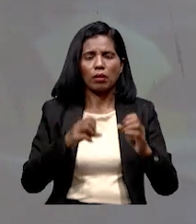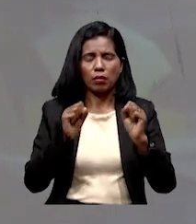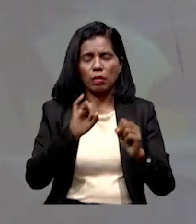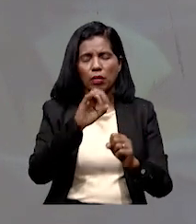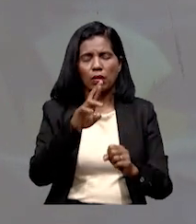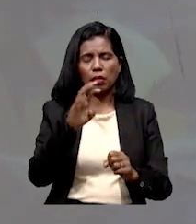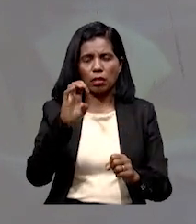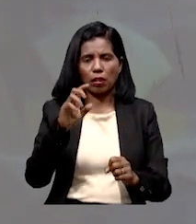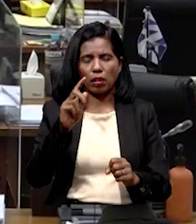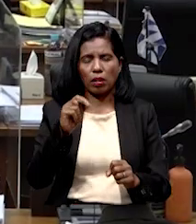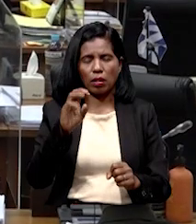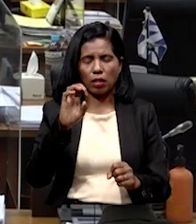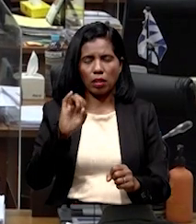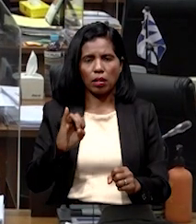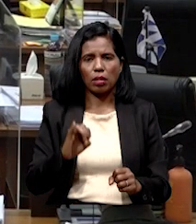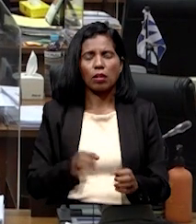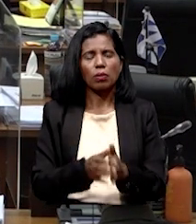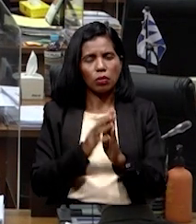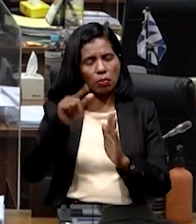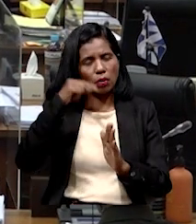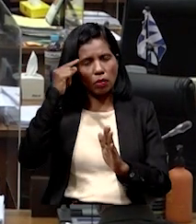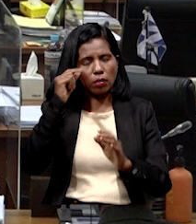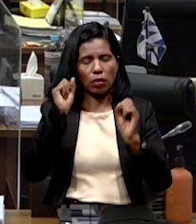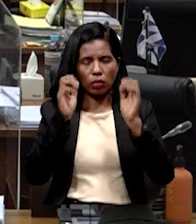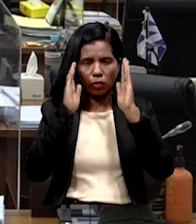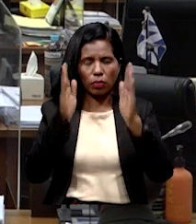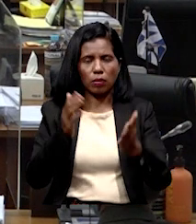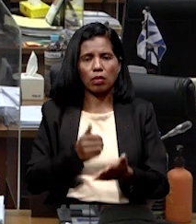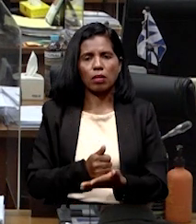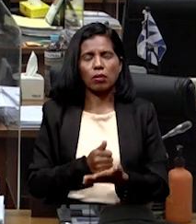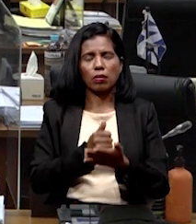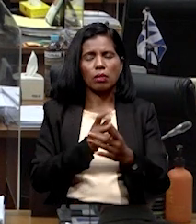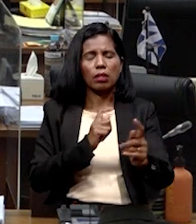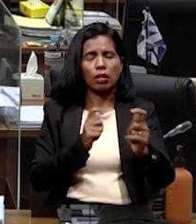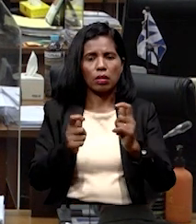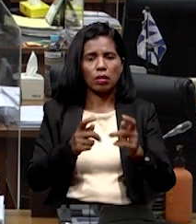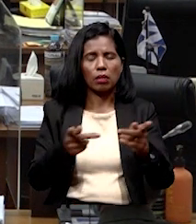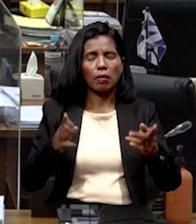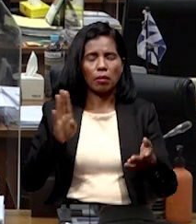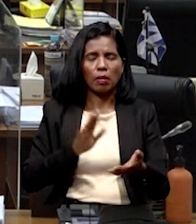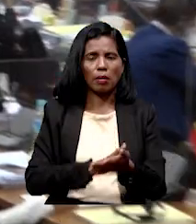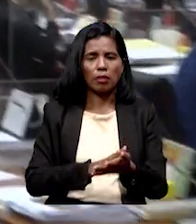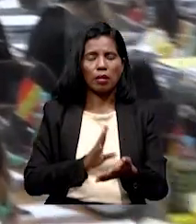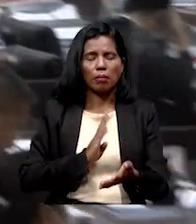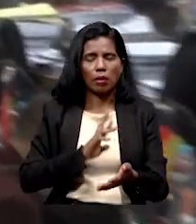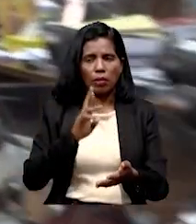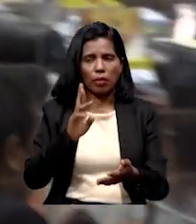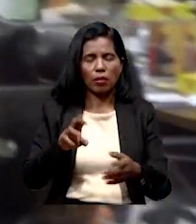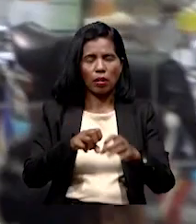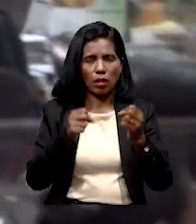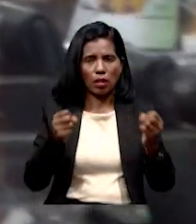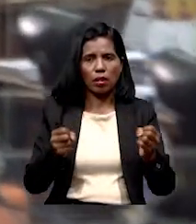Gonzaga Mosch, russo governo, a total atenção para terminal Becora, nebe reta em estragos, russi Udan, desde